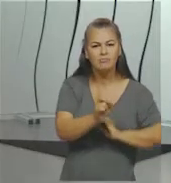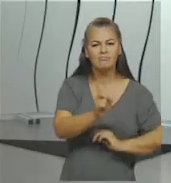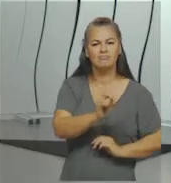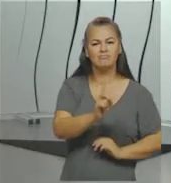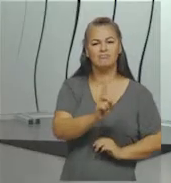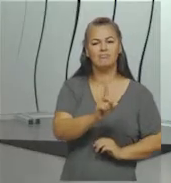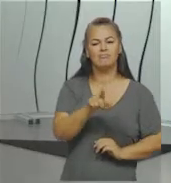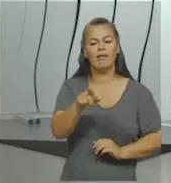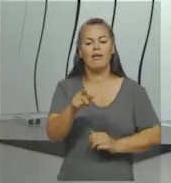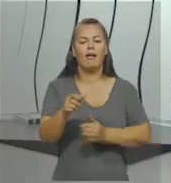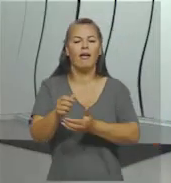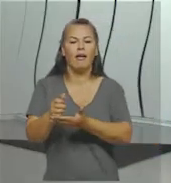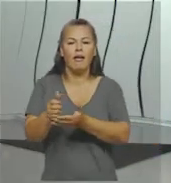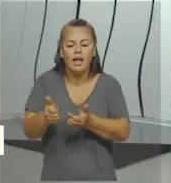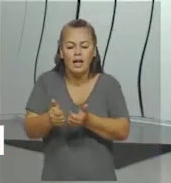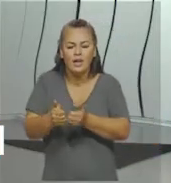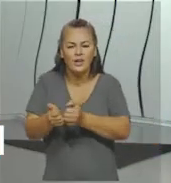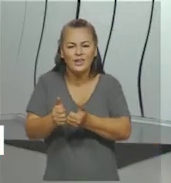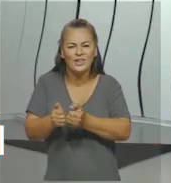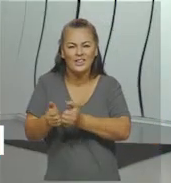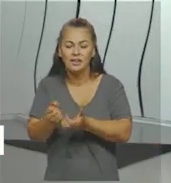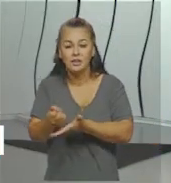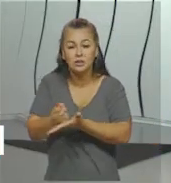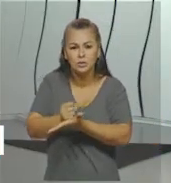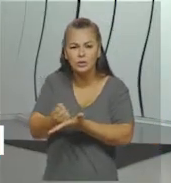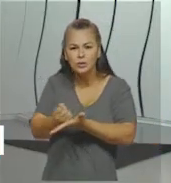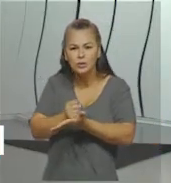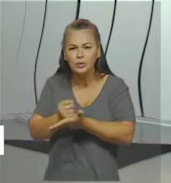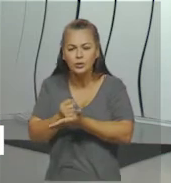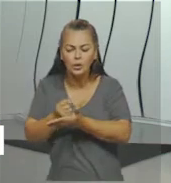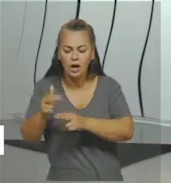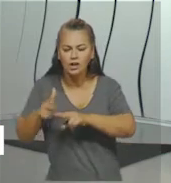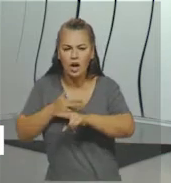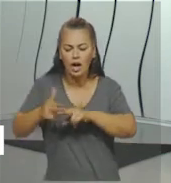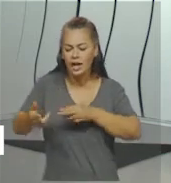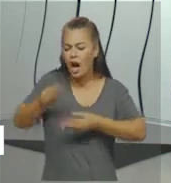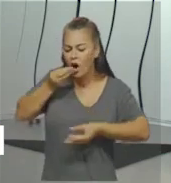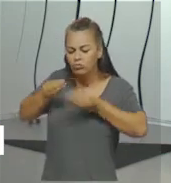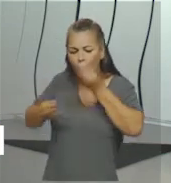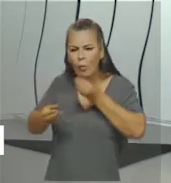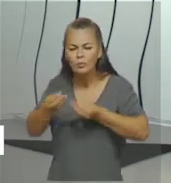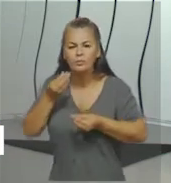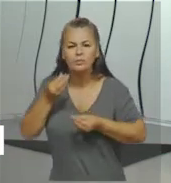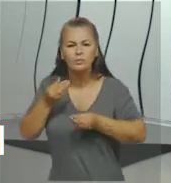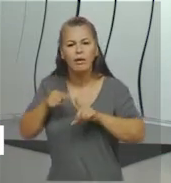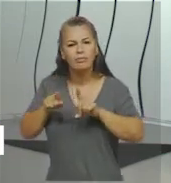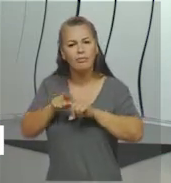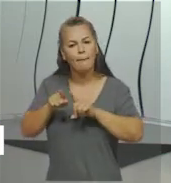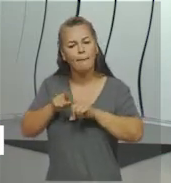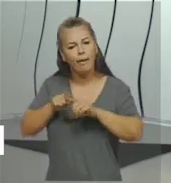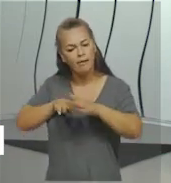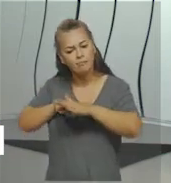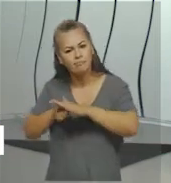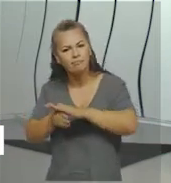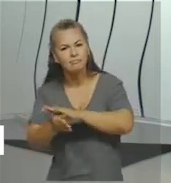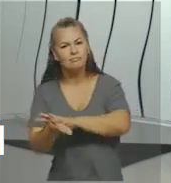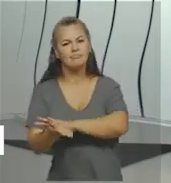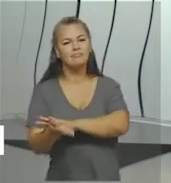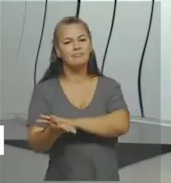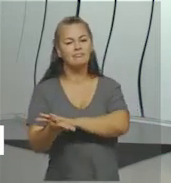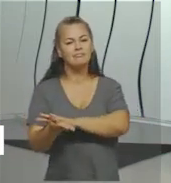muito. Isso gera um prazer, né? Olha só, bebida, drogas,